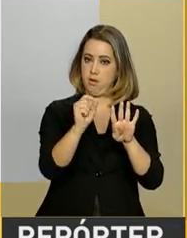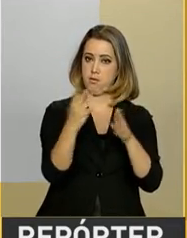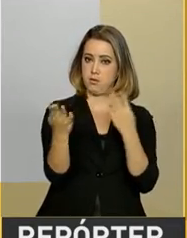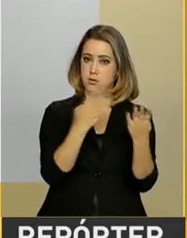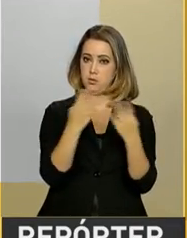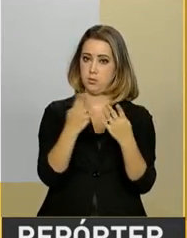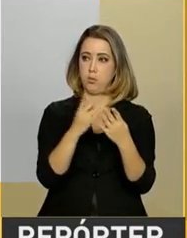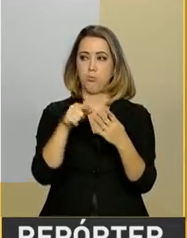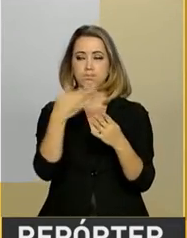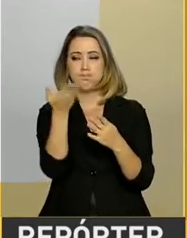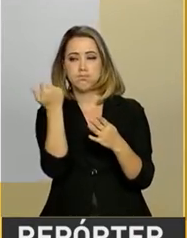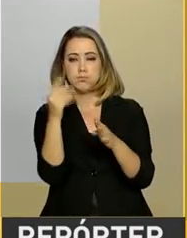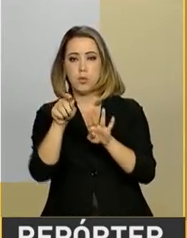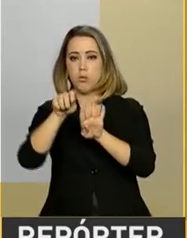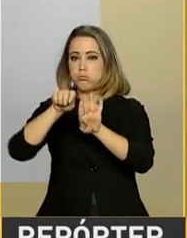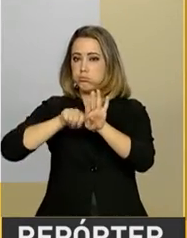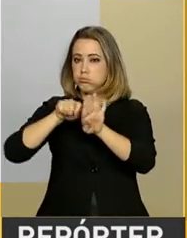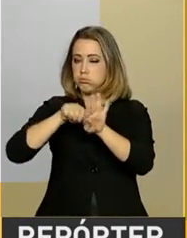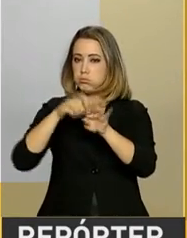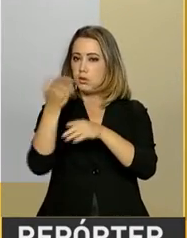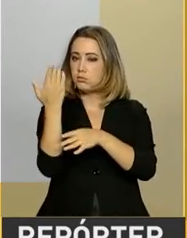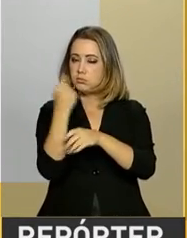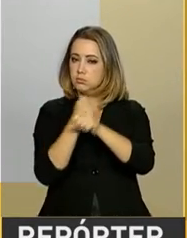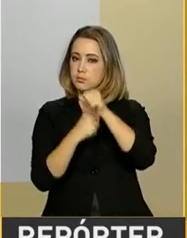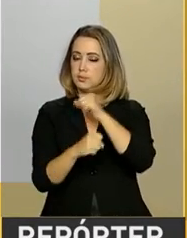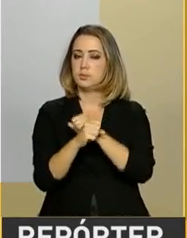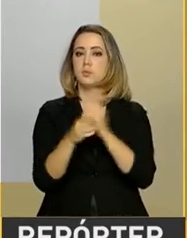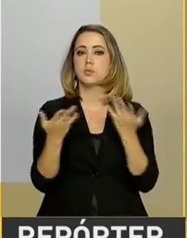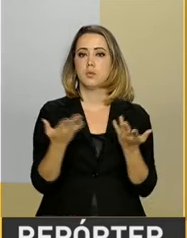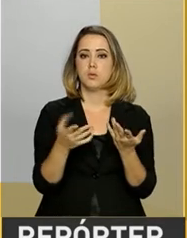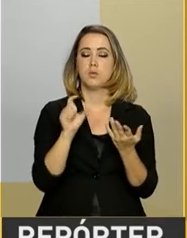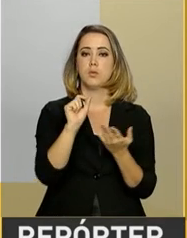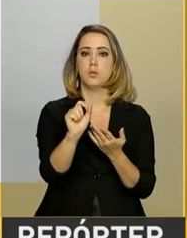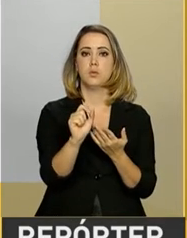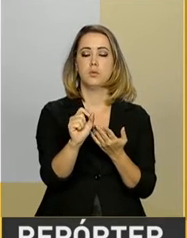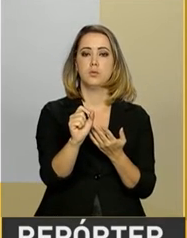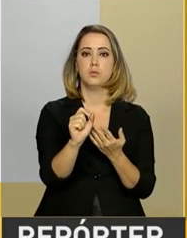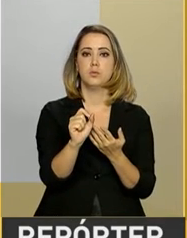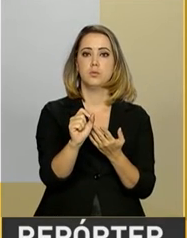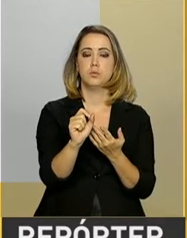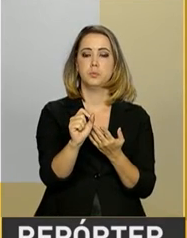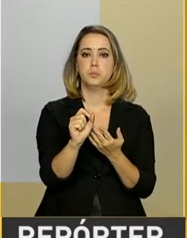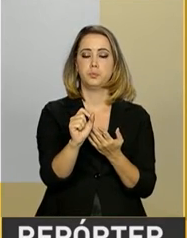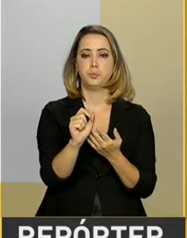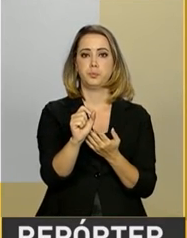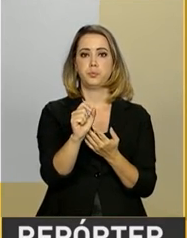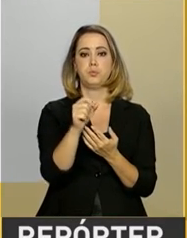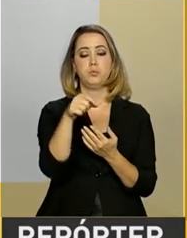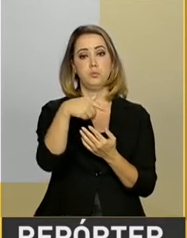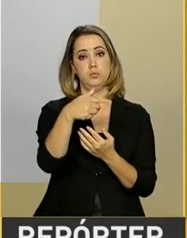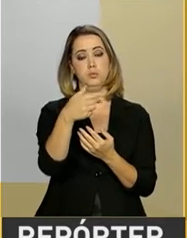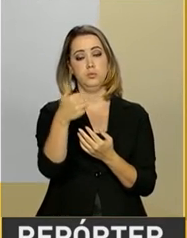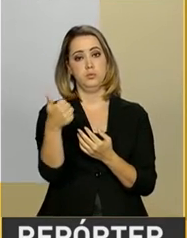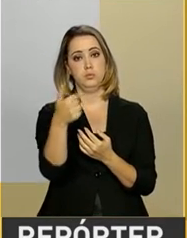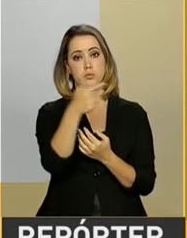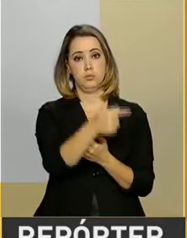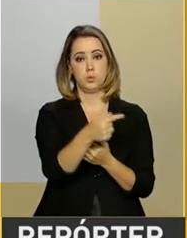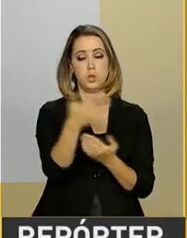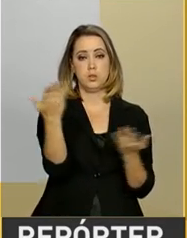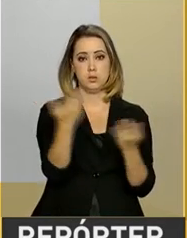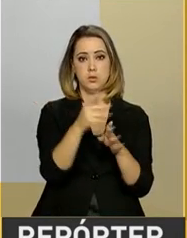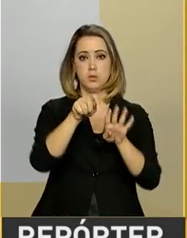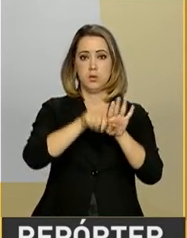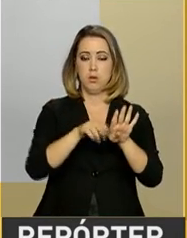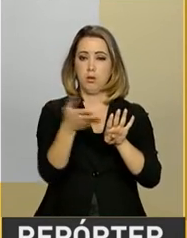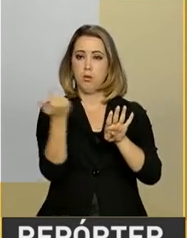o quarto trimestre de 16 portanto o final do ano que a festa deste ano com o final do ano passado de